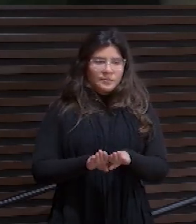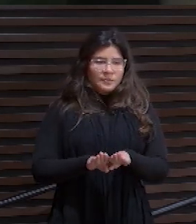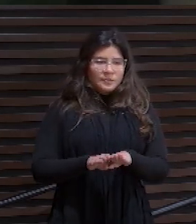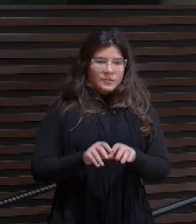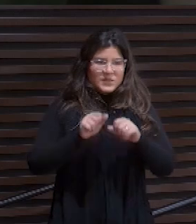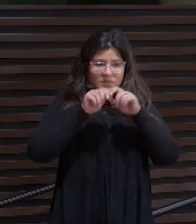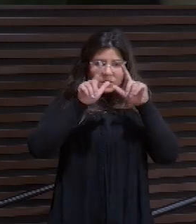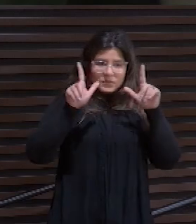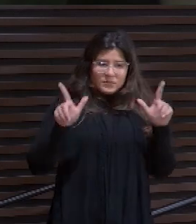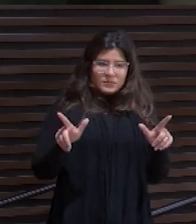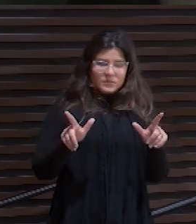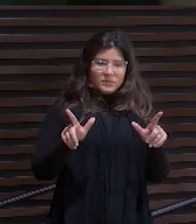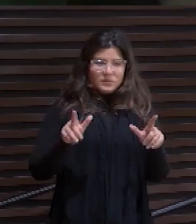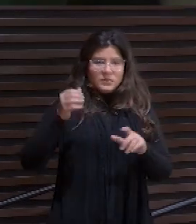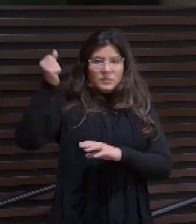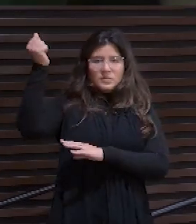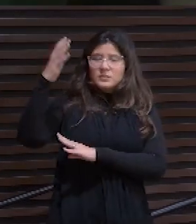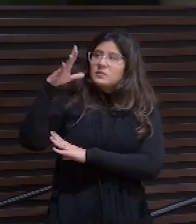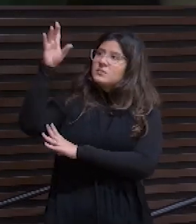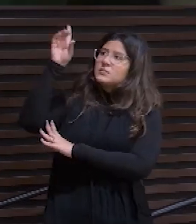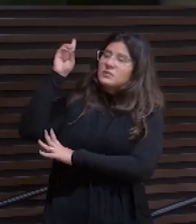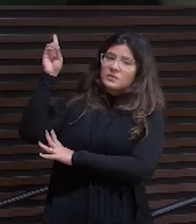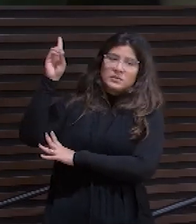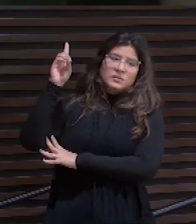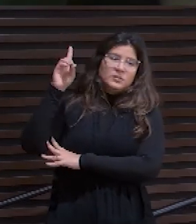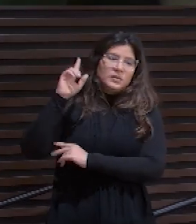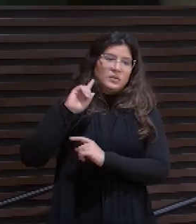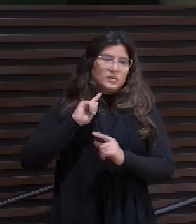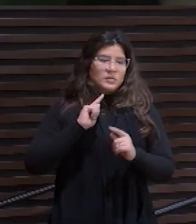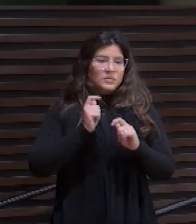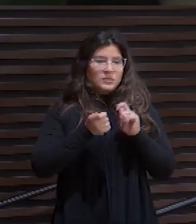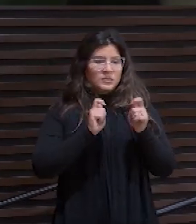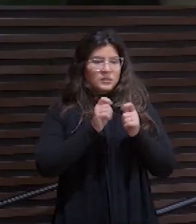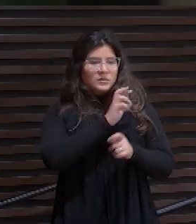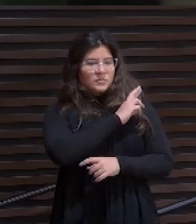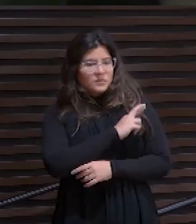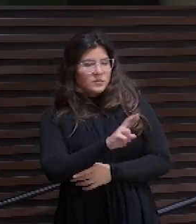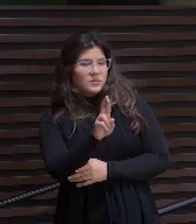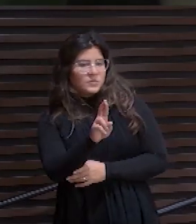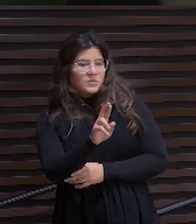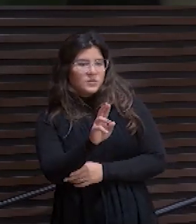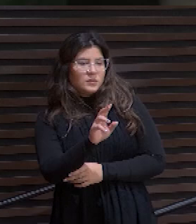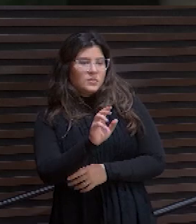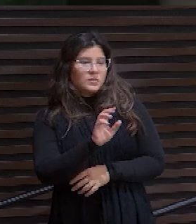graça de Deus, todo o rombo de qualquer sistema religioso ou cerimonial.